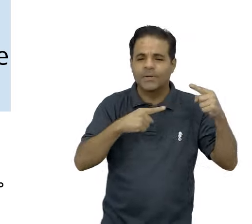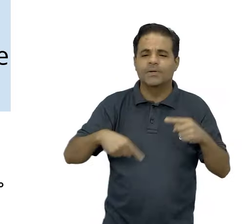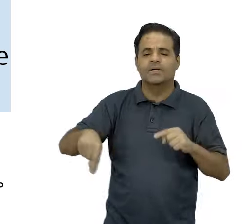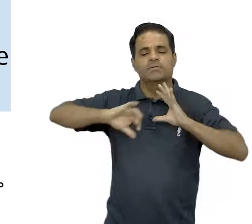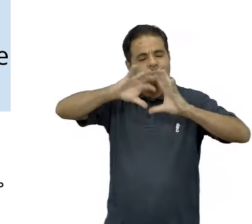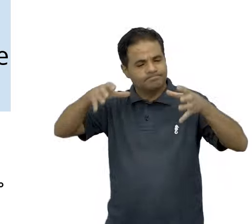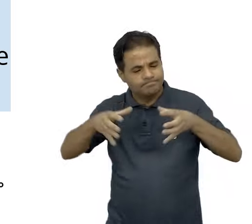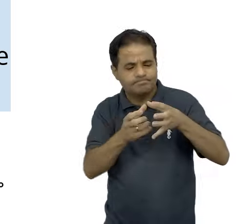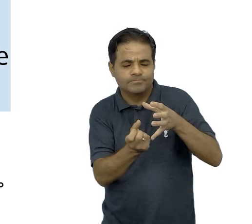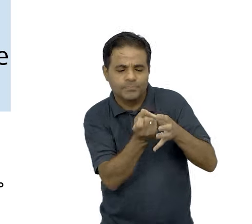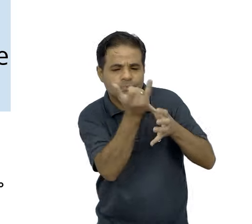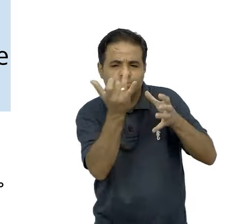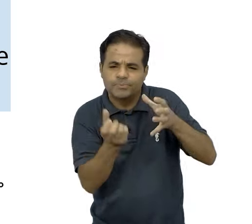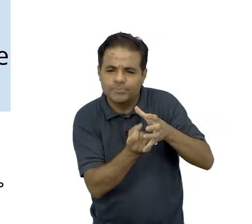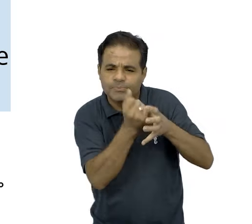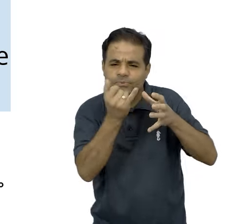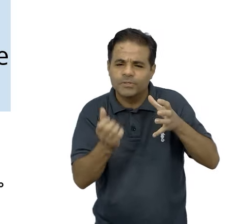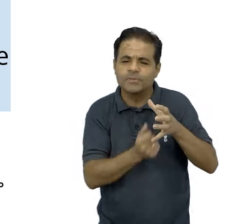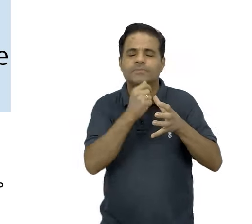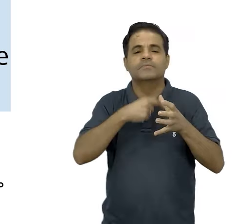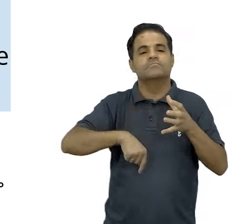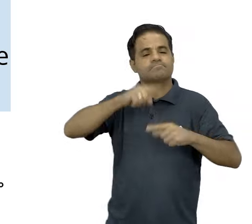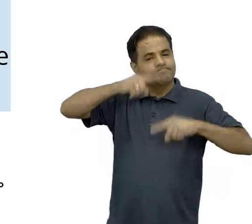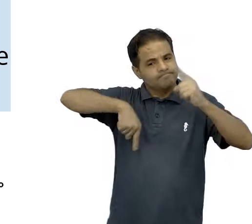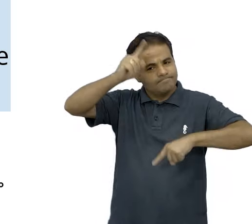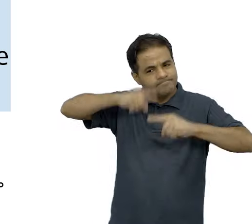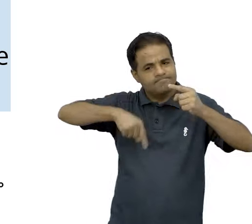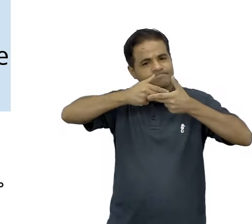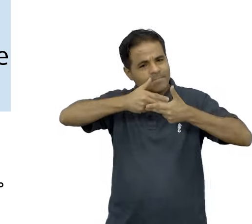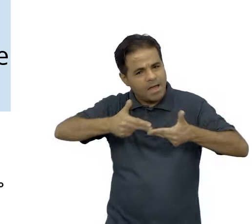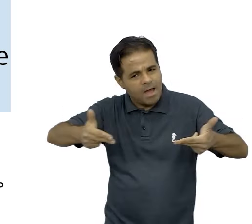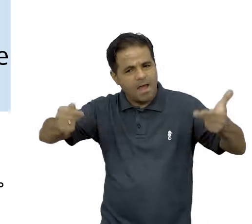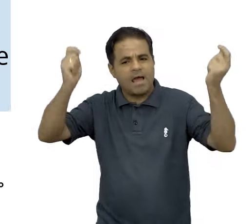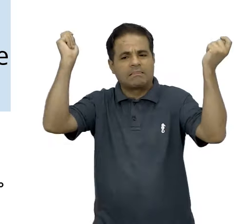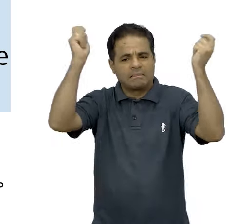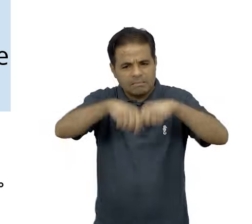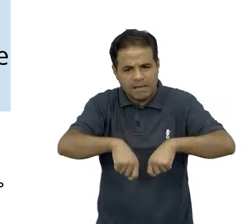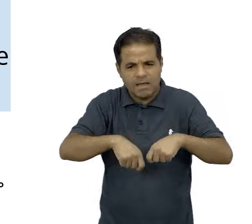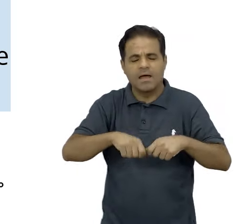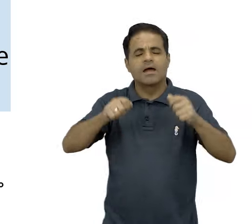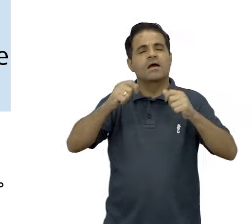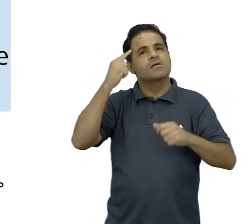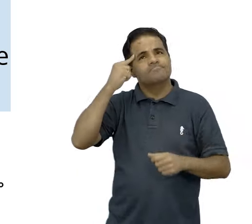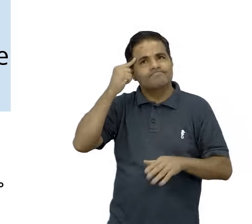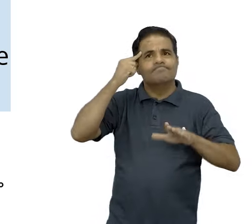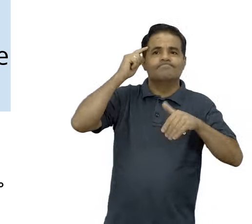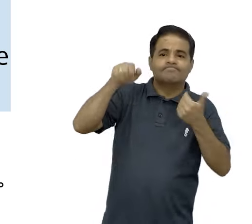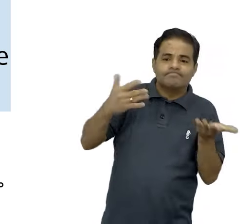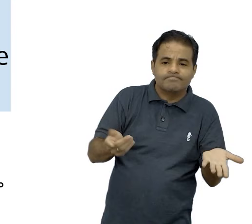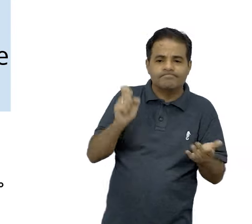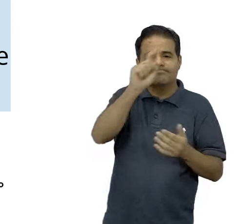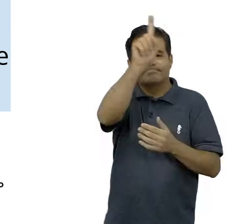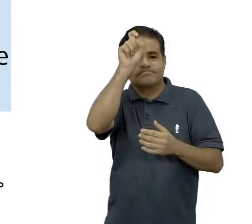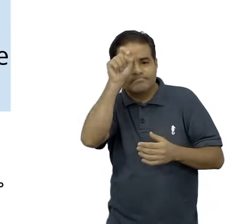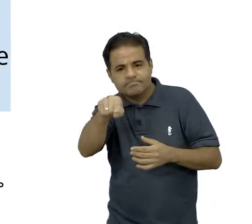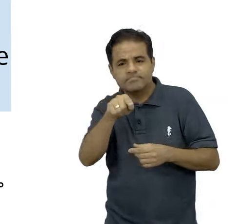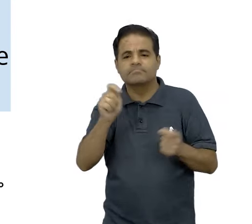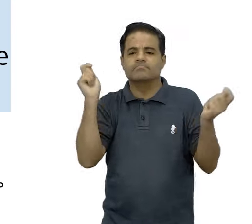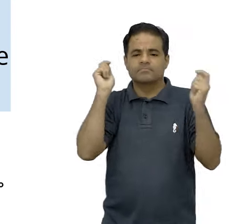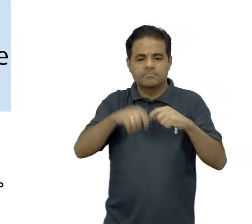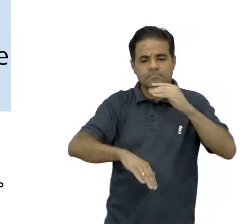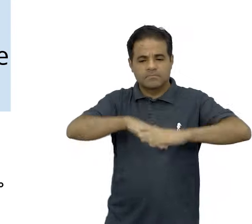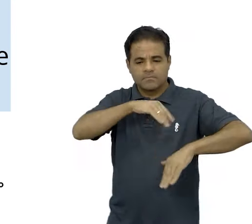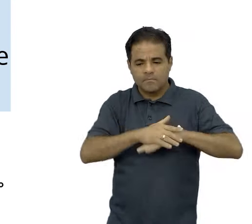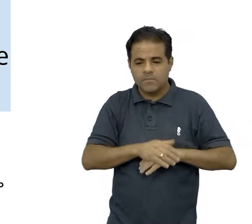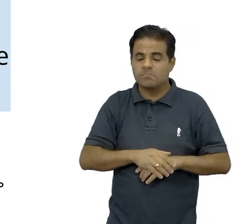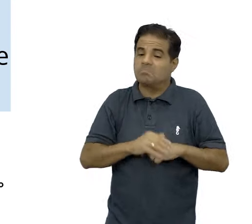aspectos quantitativos das coleções de objetos, mas também as conjecturas, né? Que se tratam aí